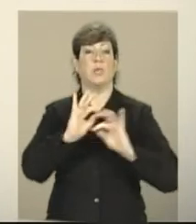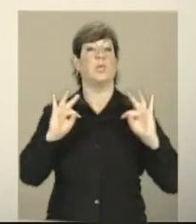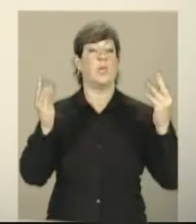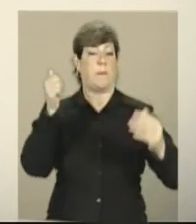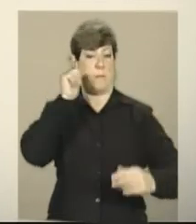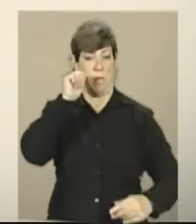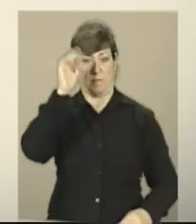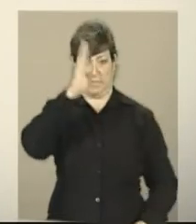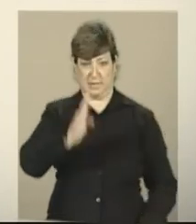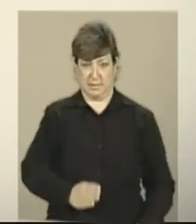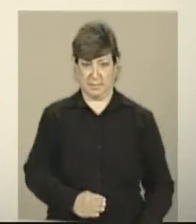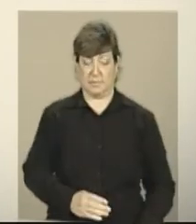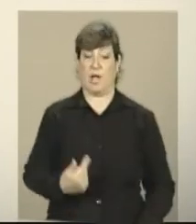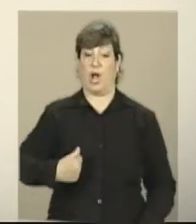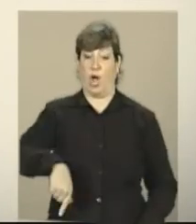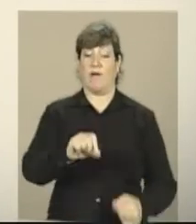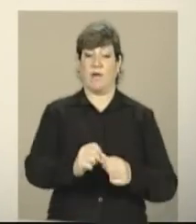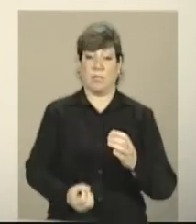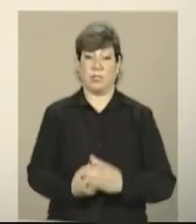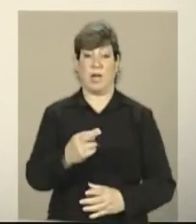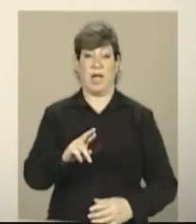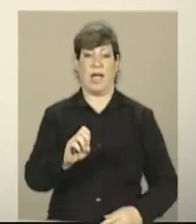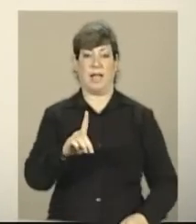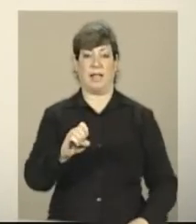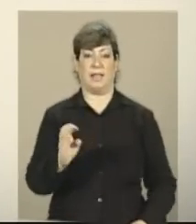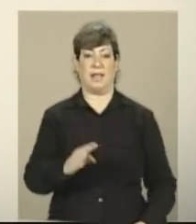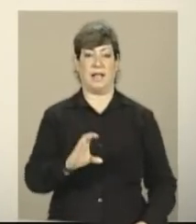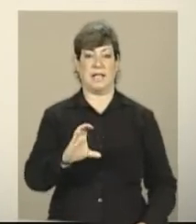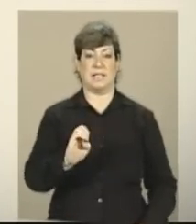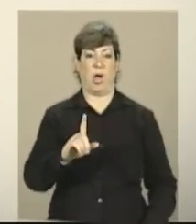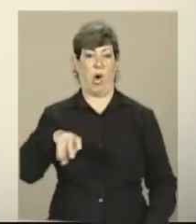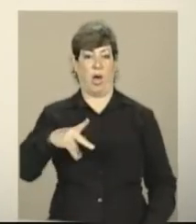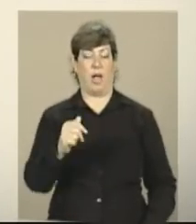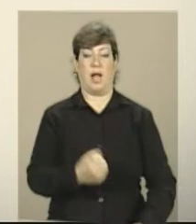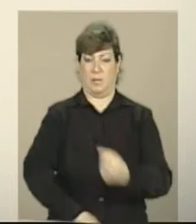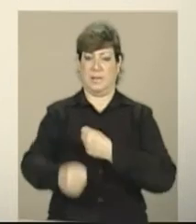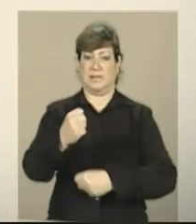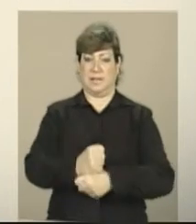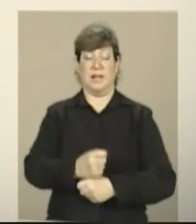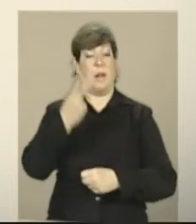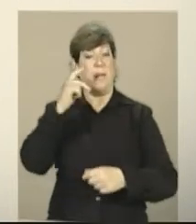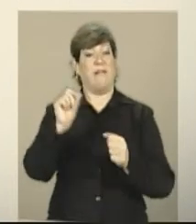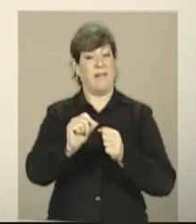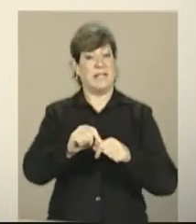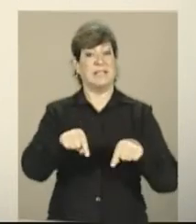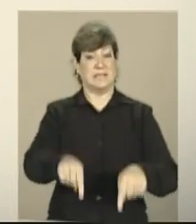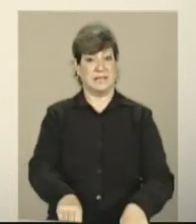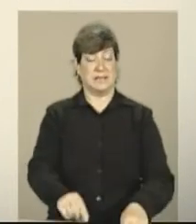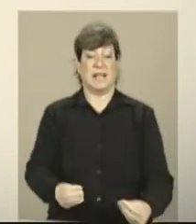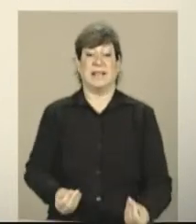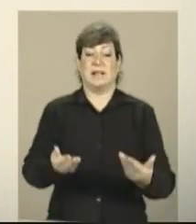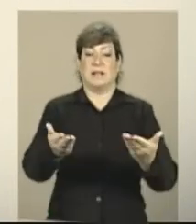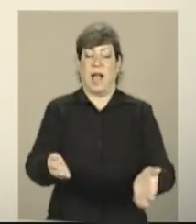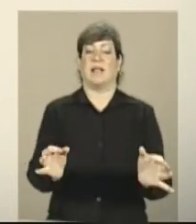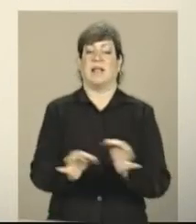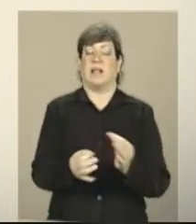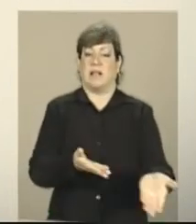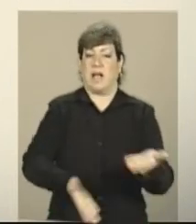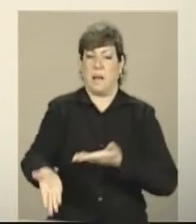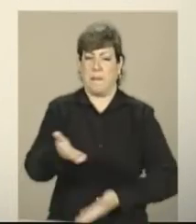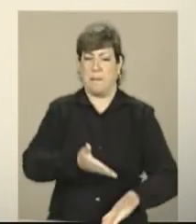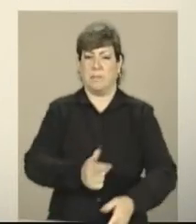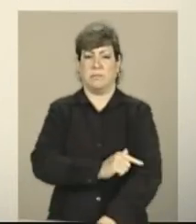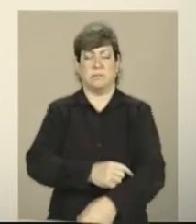todas as brasileiras criamos a rede cegonha no ano passado justamente para fazer isso e dar um tratamento